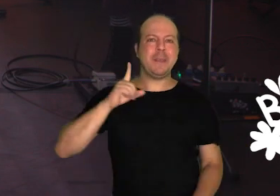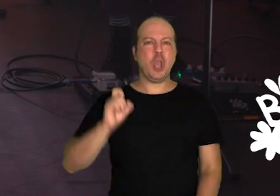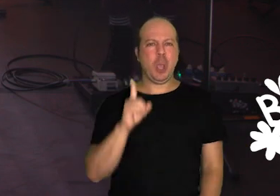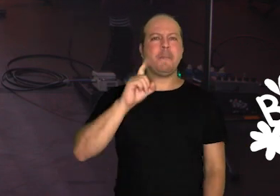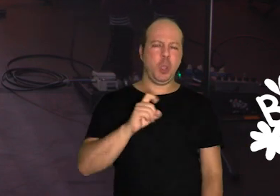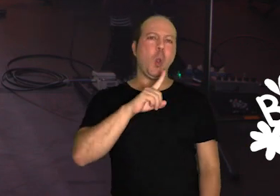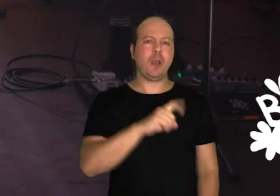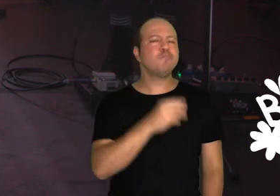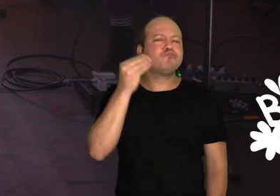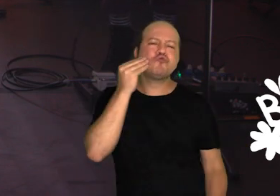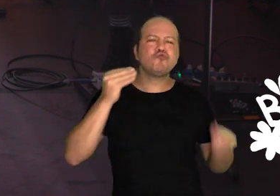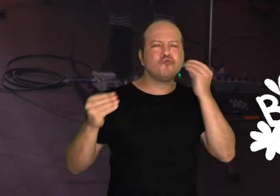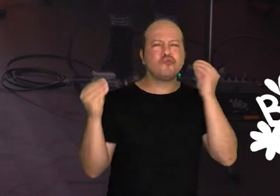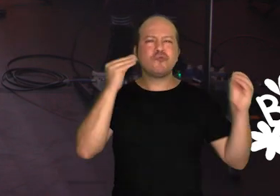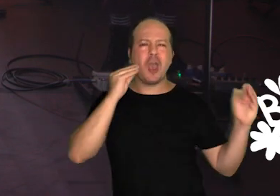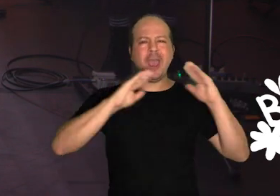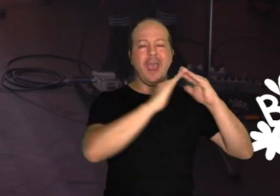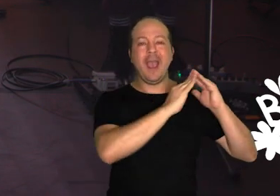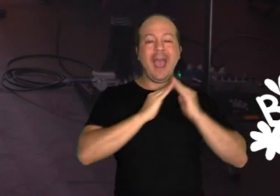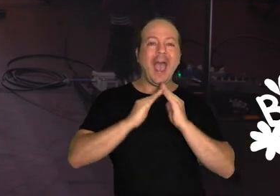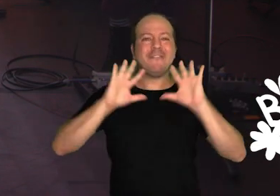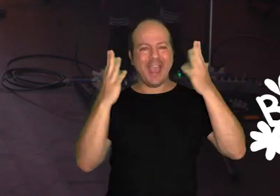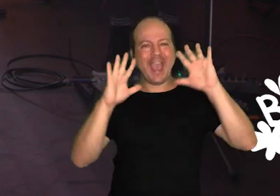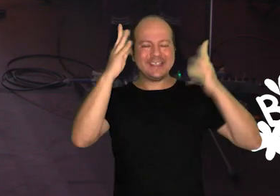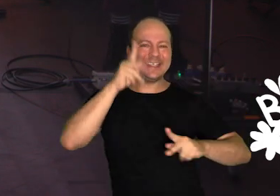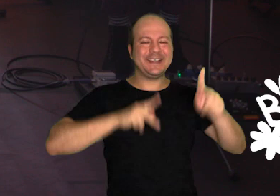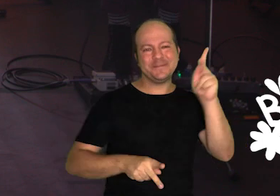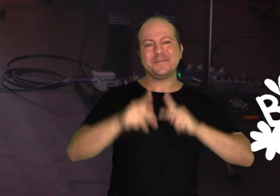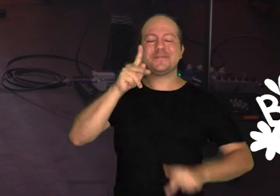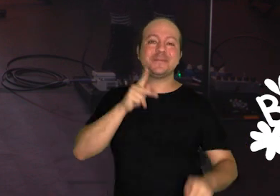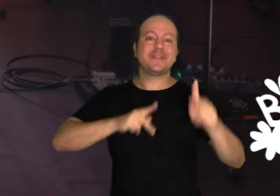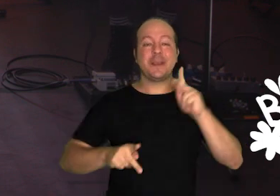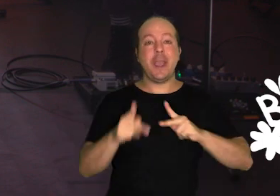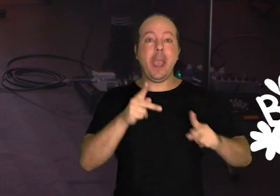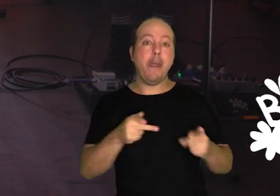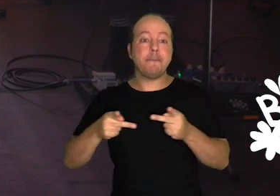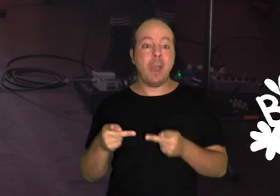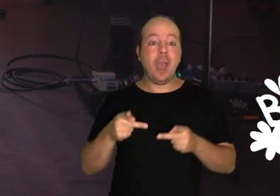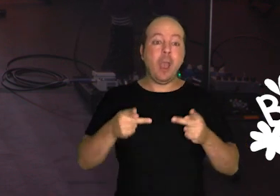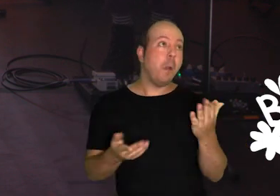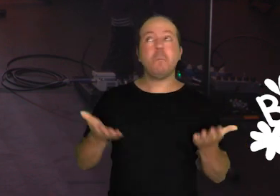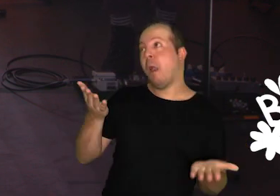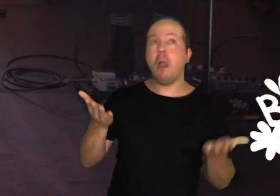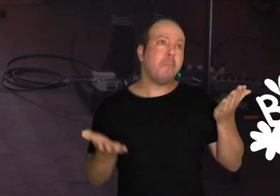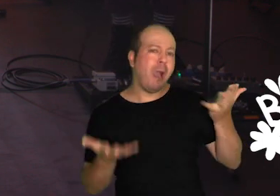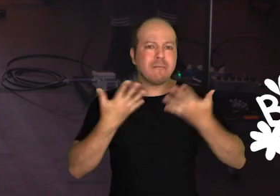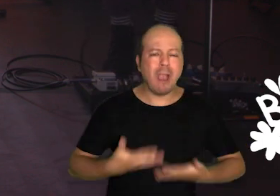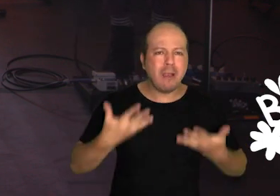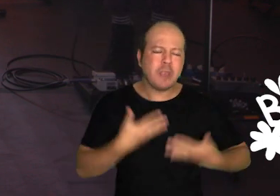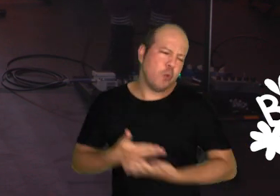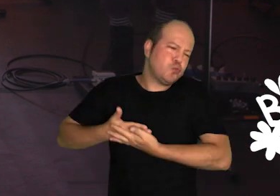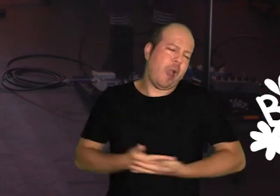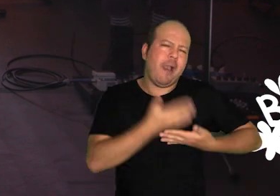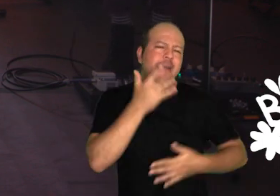minhoca, minota, beijoca, maloca, é festa popular. Balança, balança, na dança, não cansa,